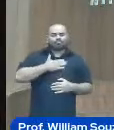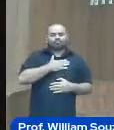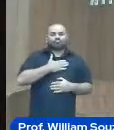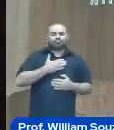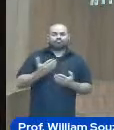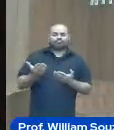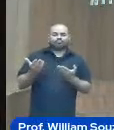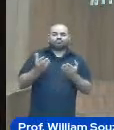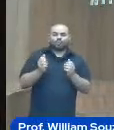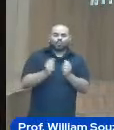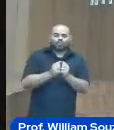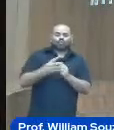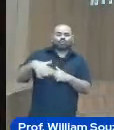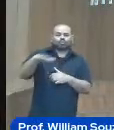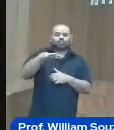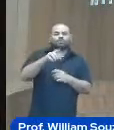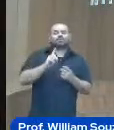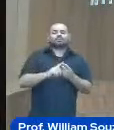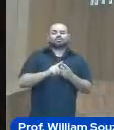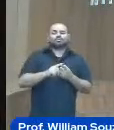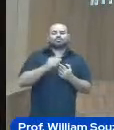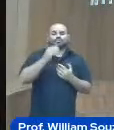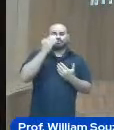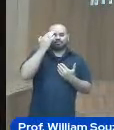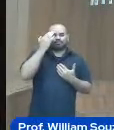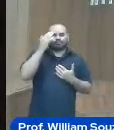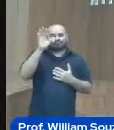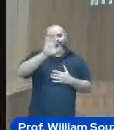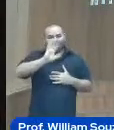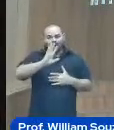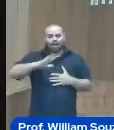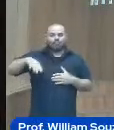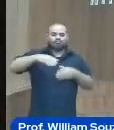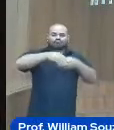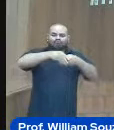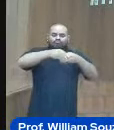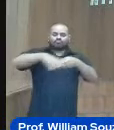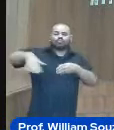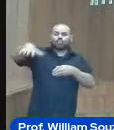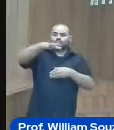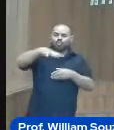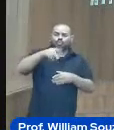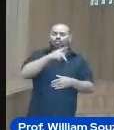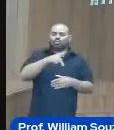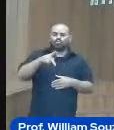Nayara, o professor Rafael, o professor Regildo, e